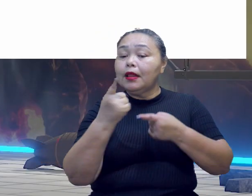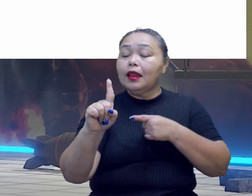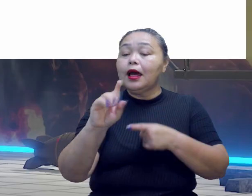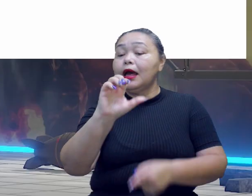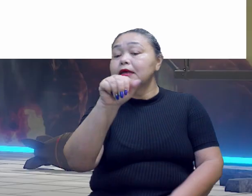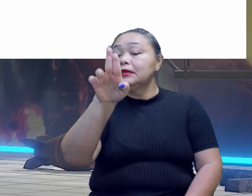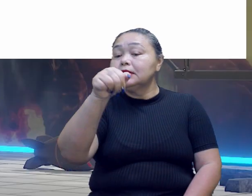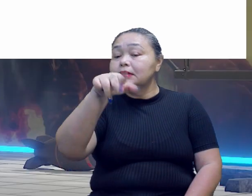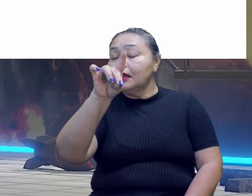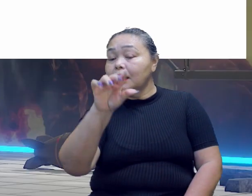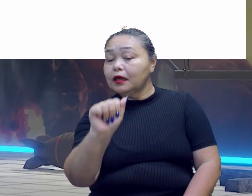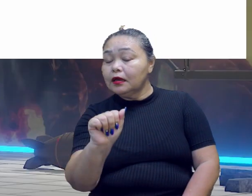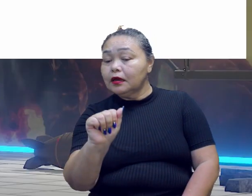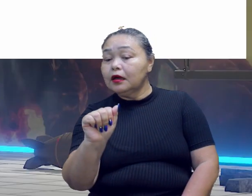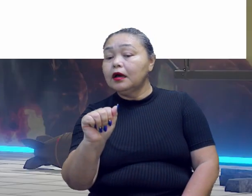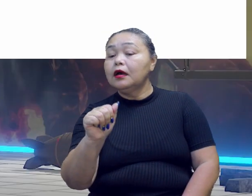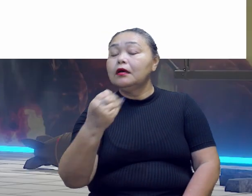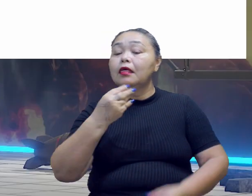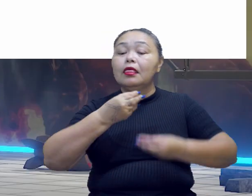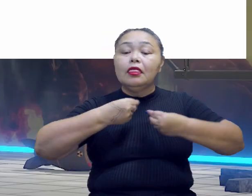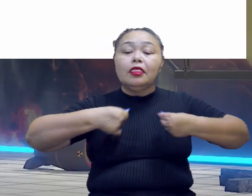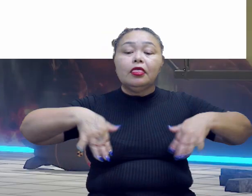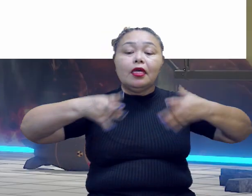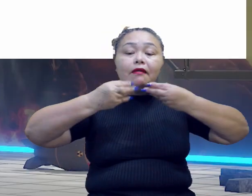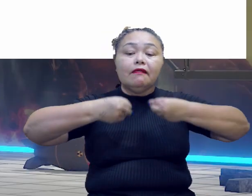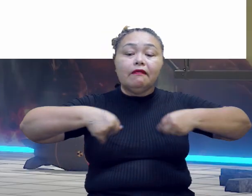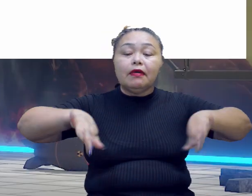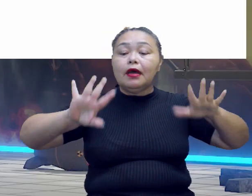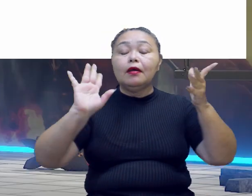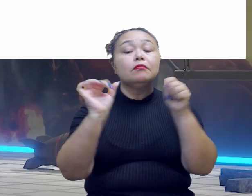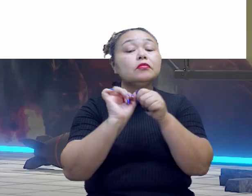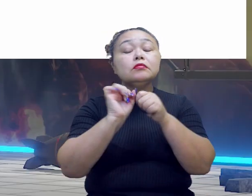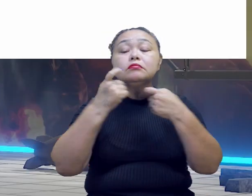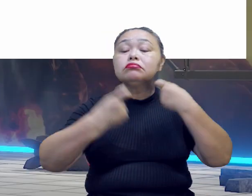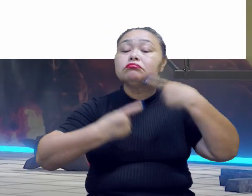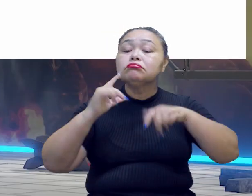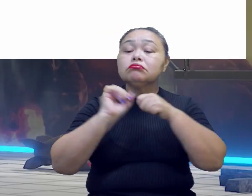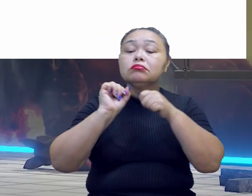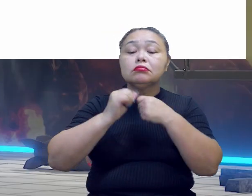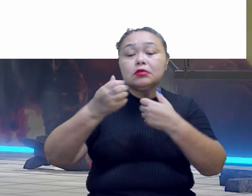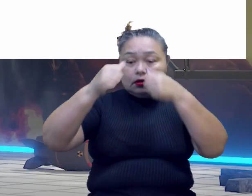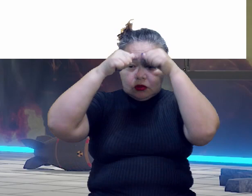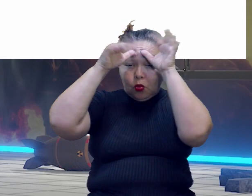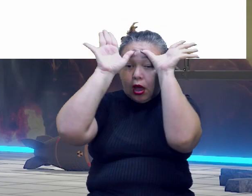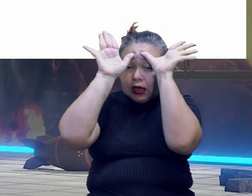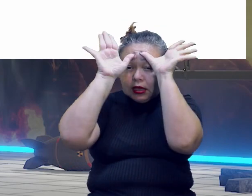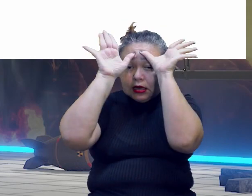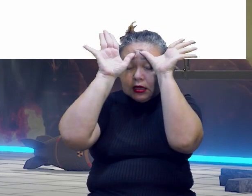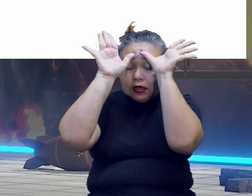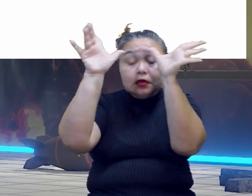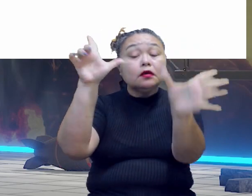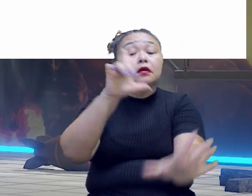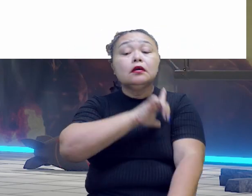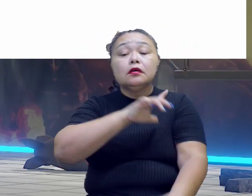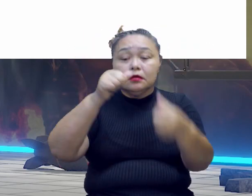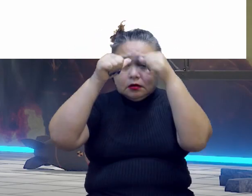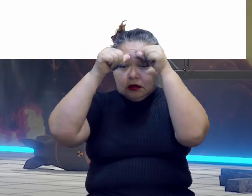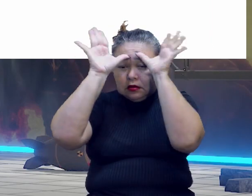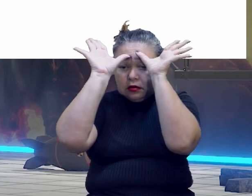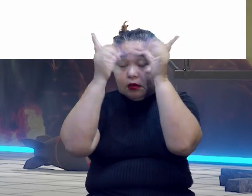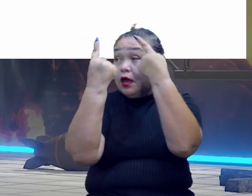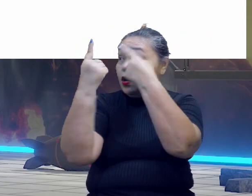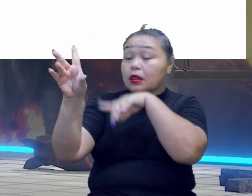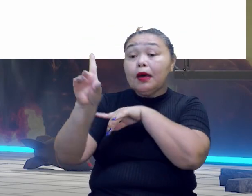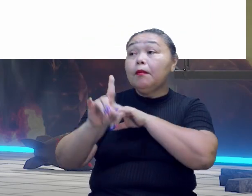sabinada, a guerra dos farrapos, a guerra farroupilha. Nós tivemos aqui no Acre. Nós tivemos no Acre brigando